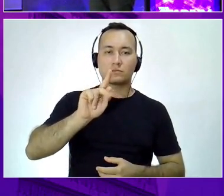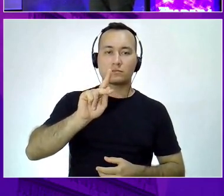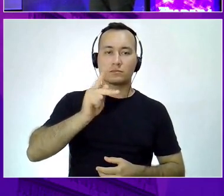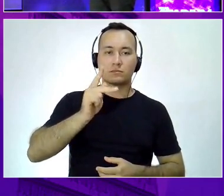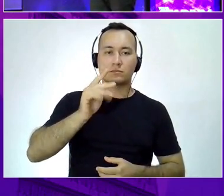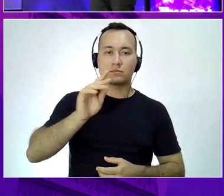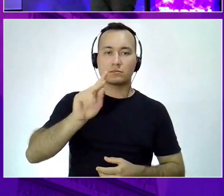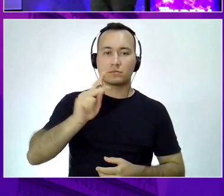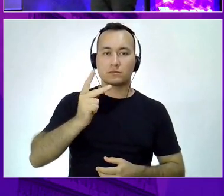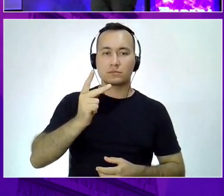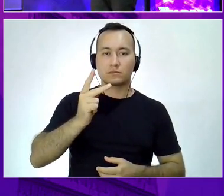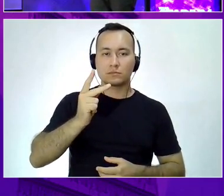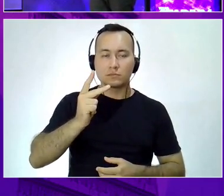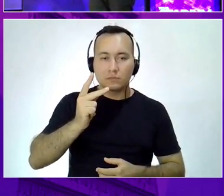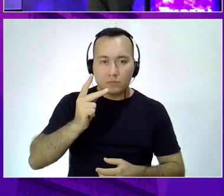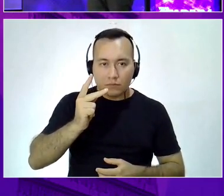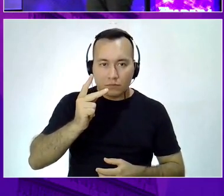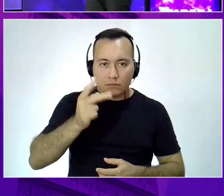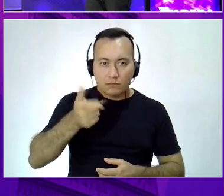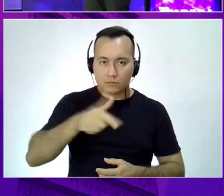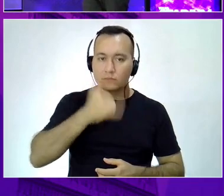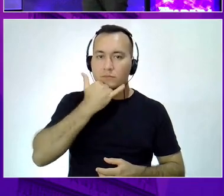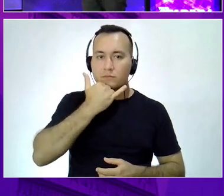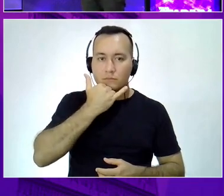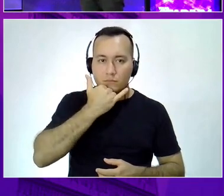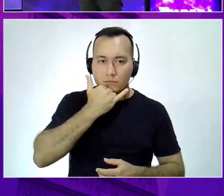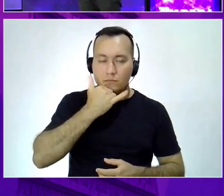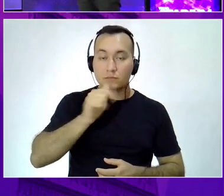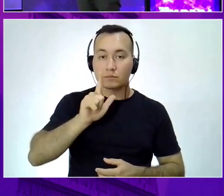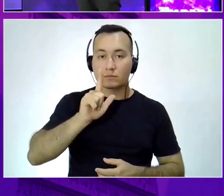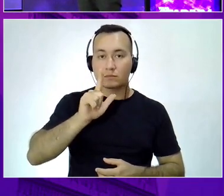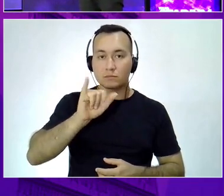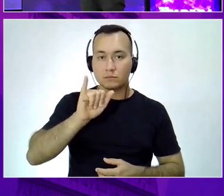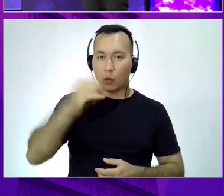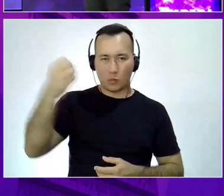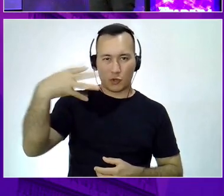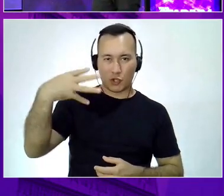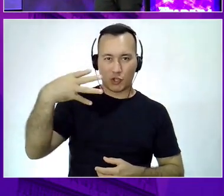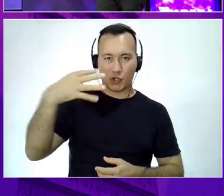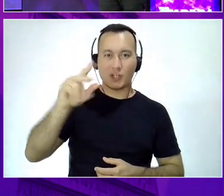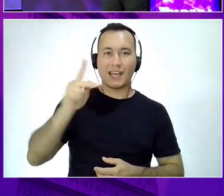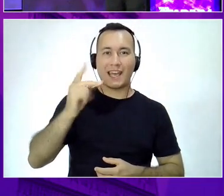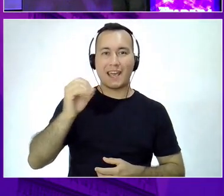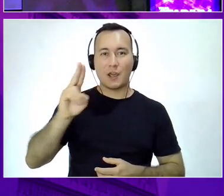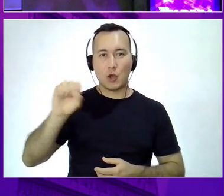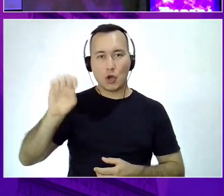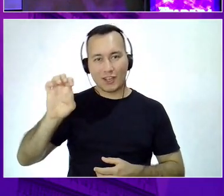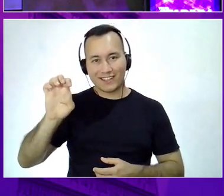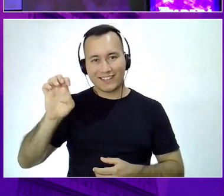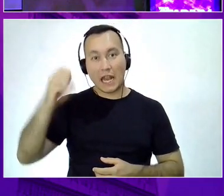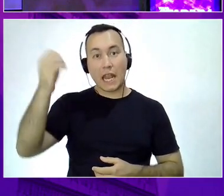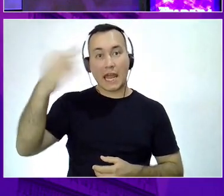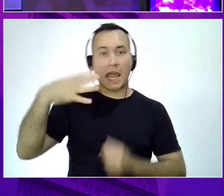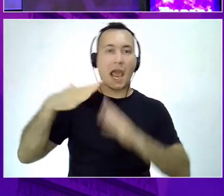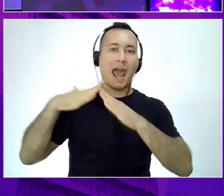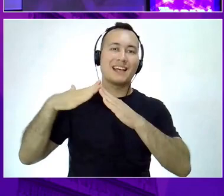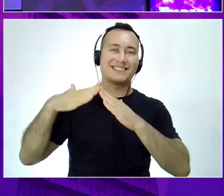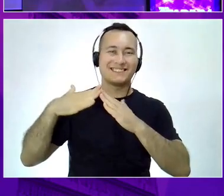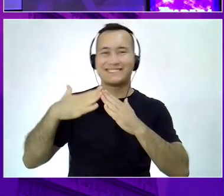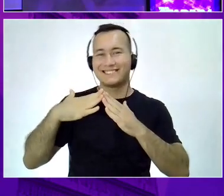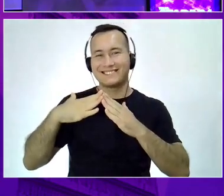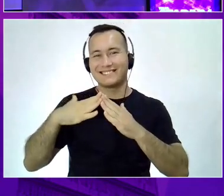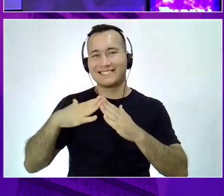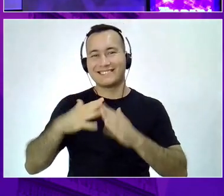de boas práticas, de acessibilidade e de SEO. Então, para o pessoal de produtos, ele é